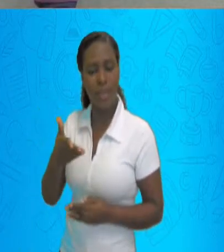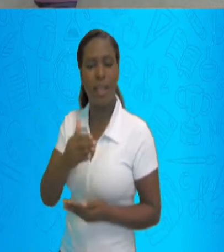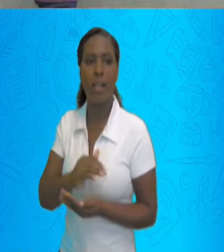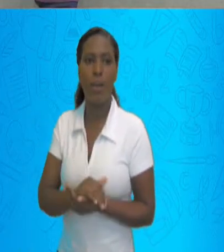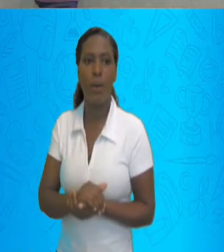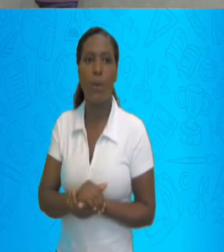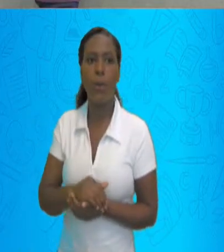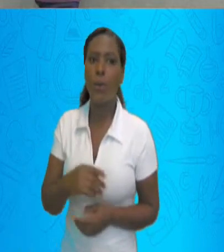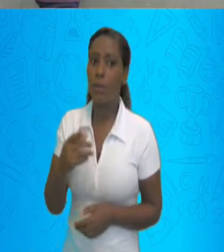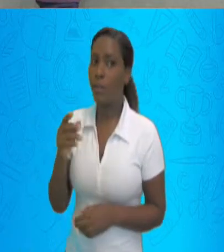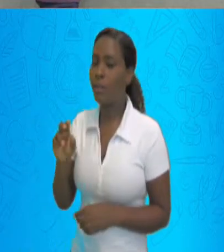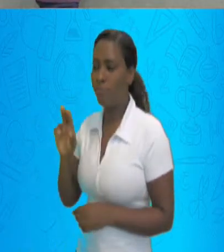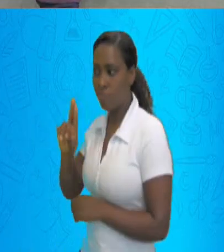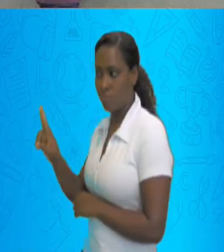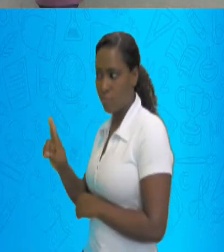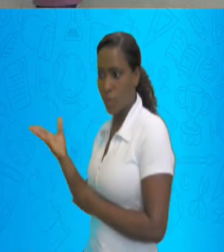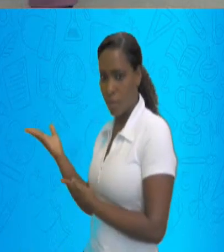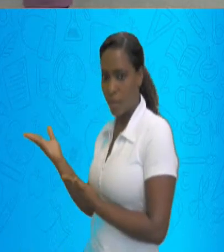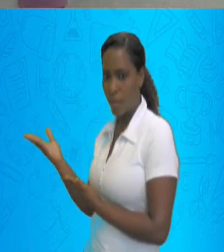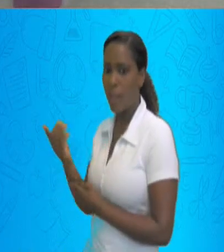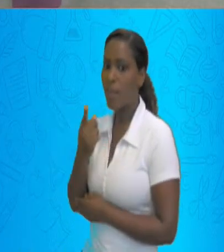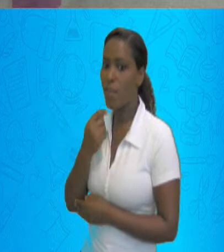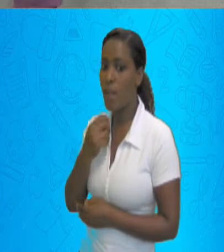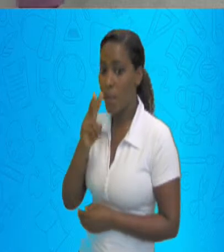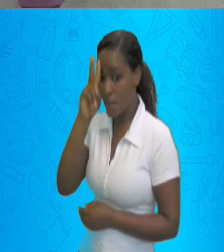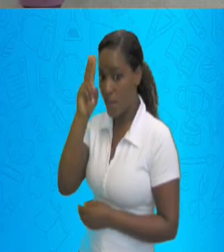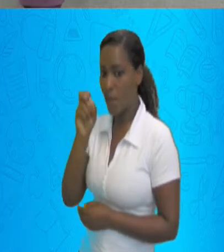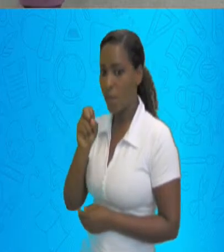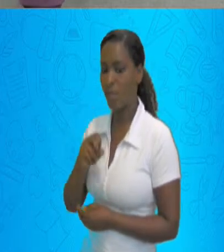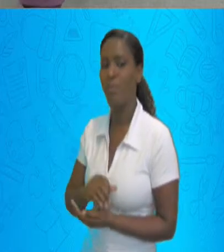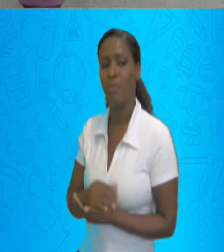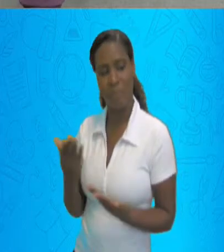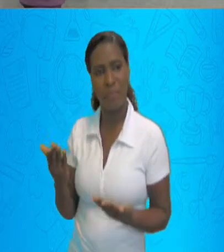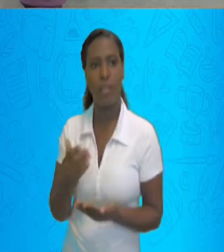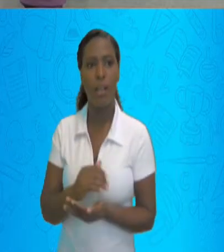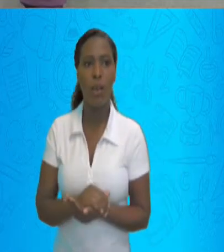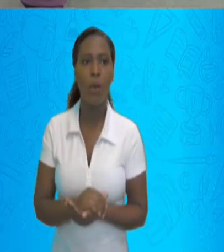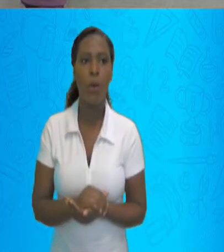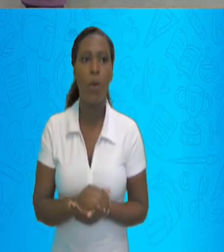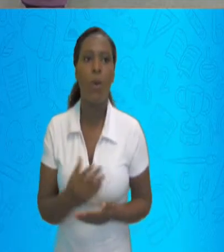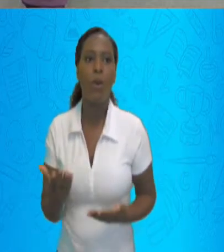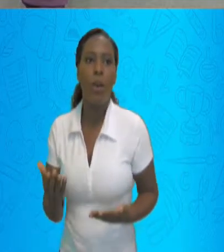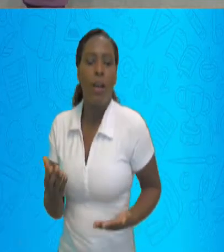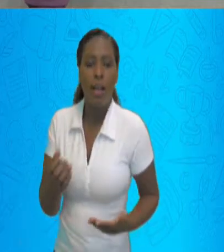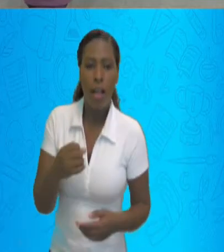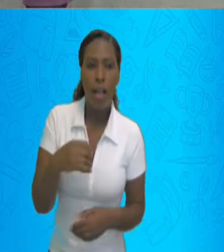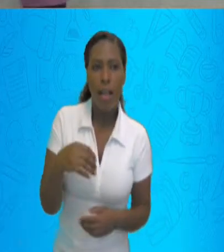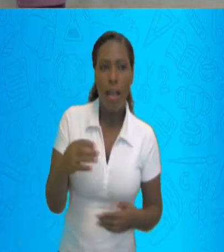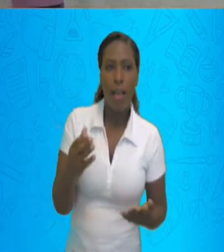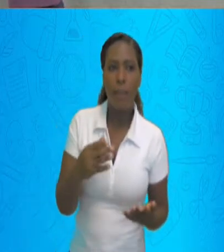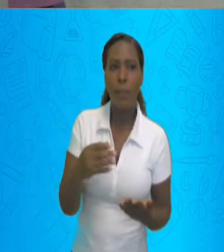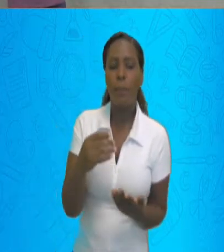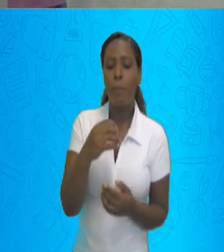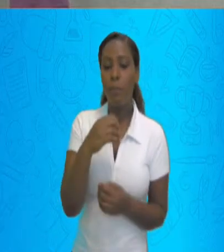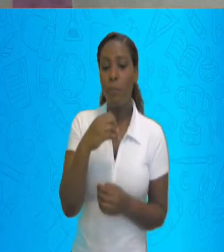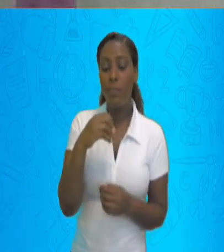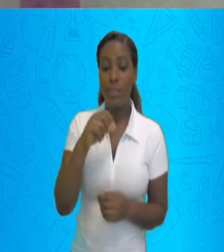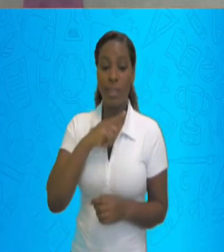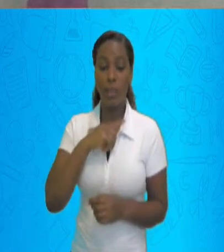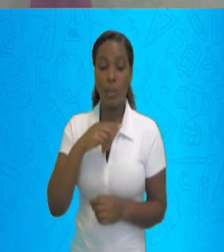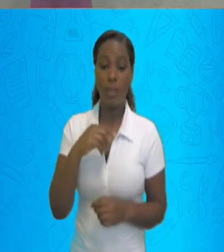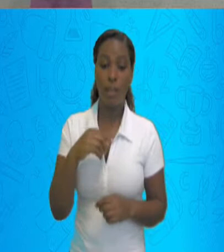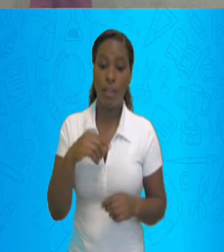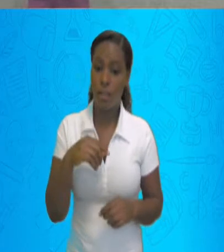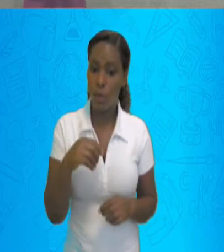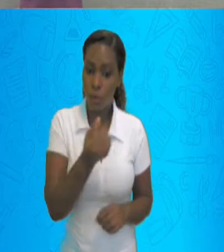números naturais e os números inteiros são representados com o sinal de negativo, né? Em qual situação